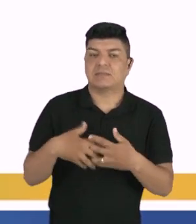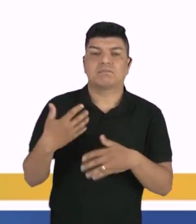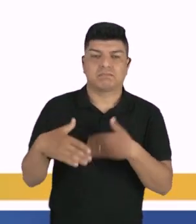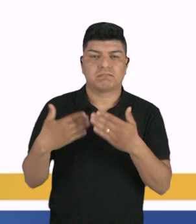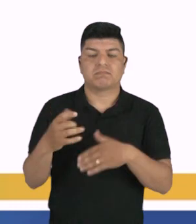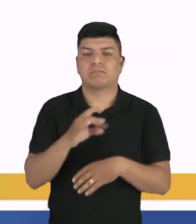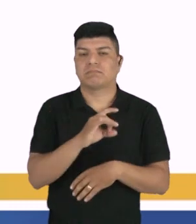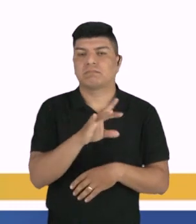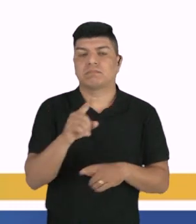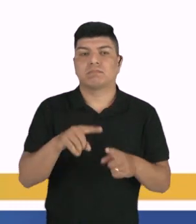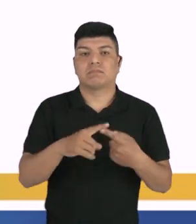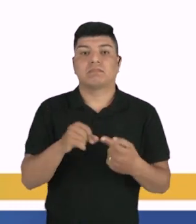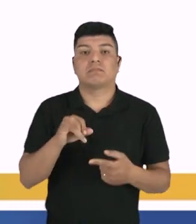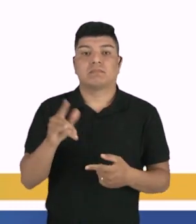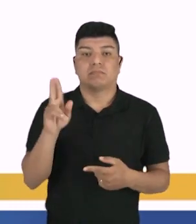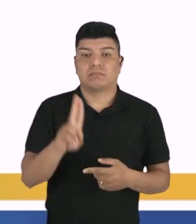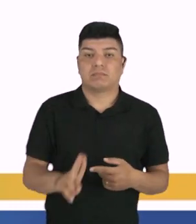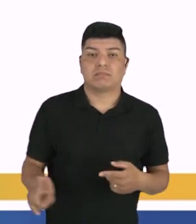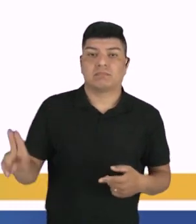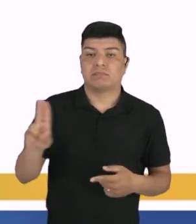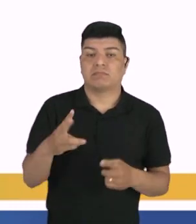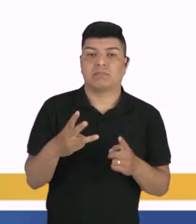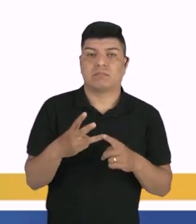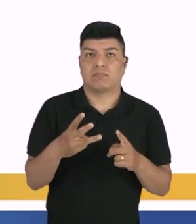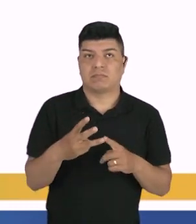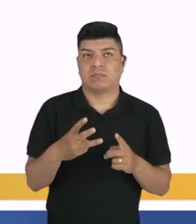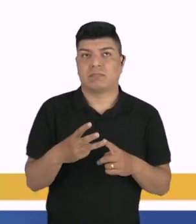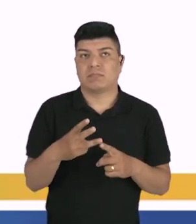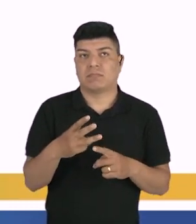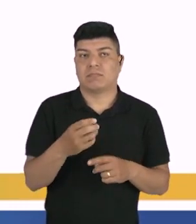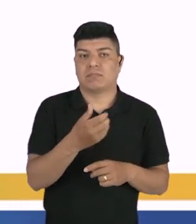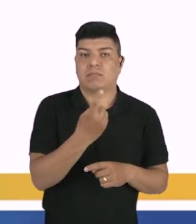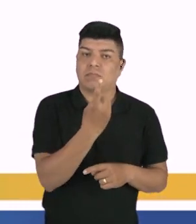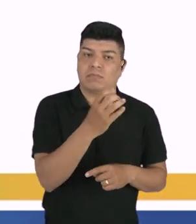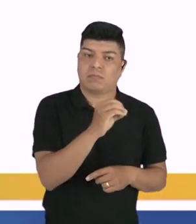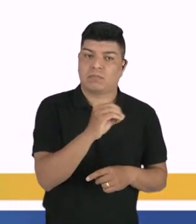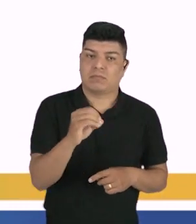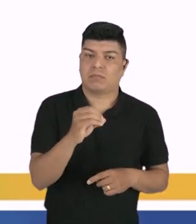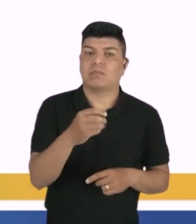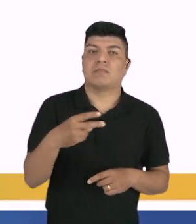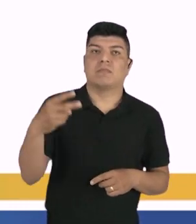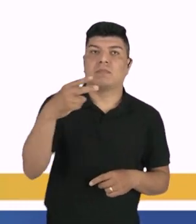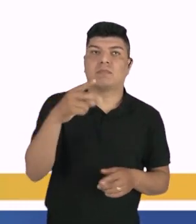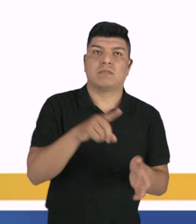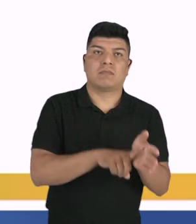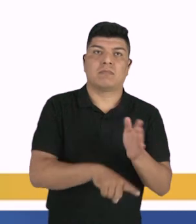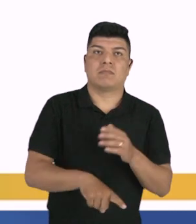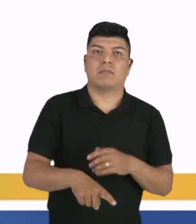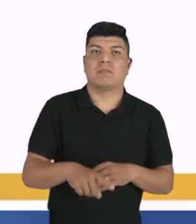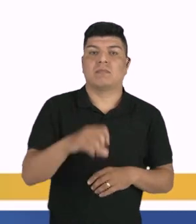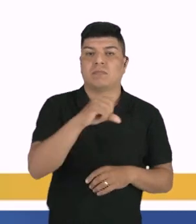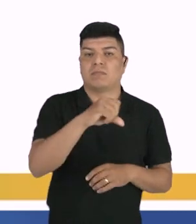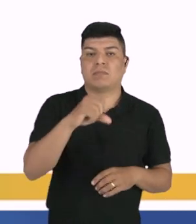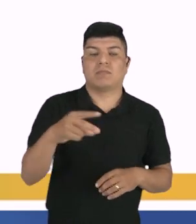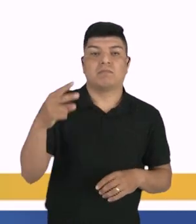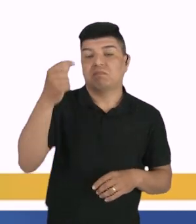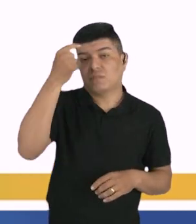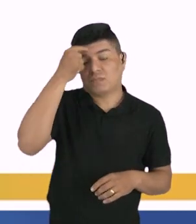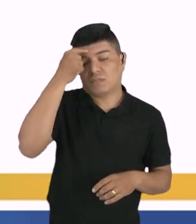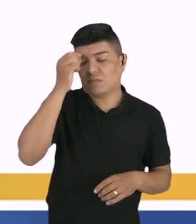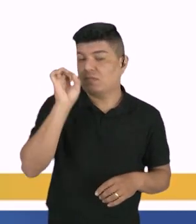desenvolver cada quadrado, mas se você utilizar a terceira fórmula, 100 ao quadrado menos 99 ao quadrado, você faz de